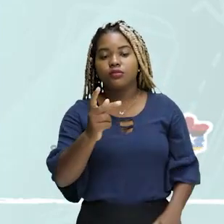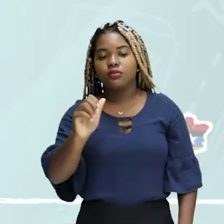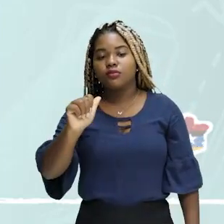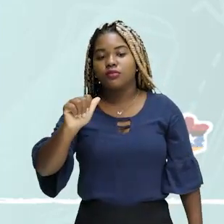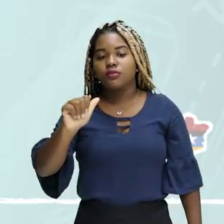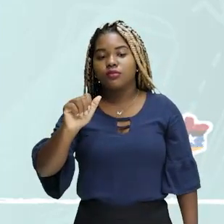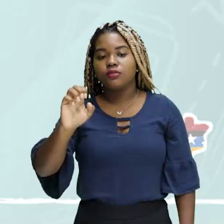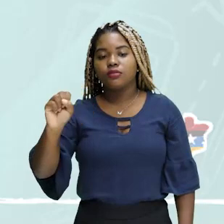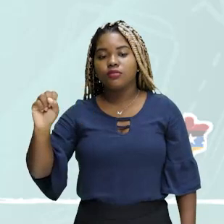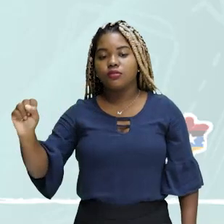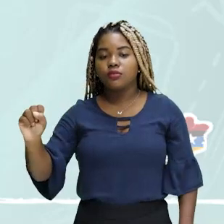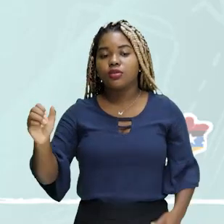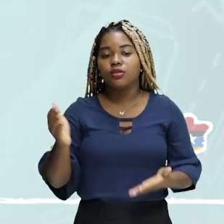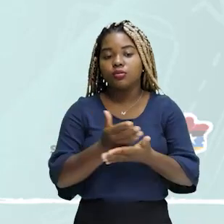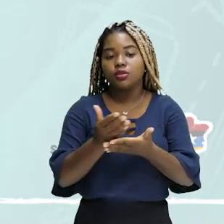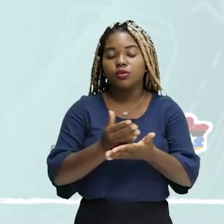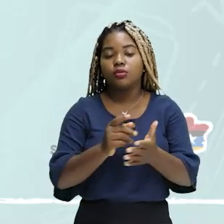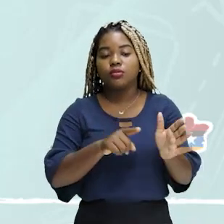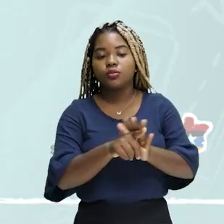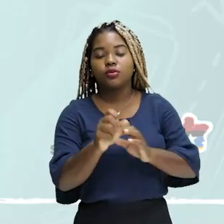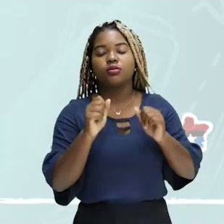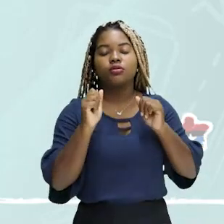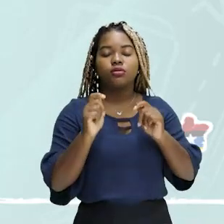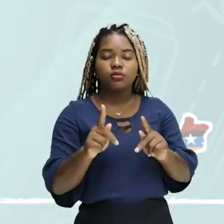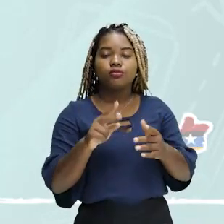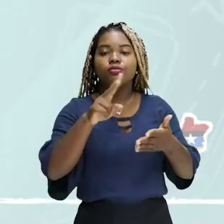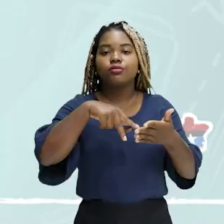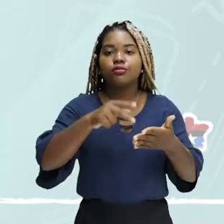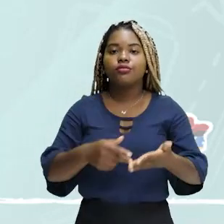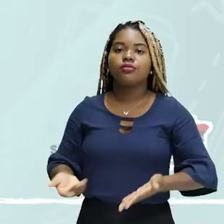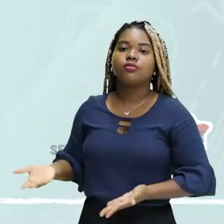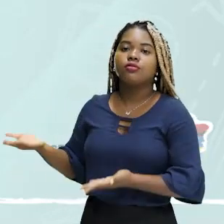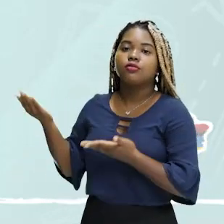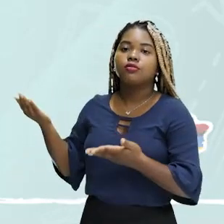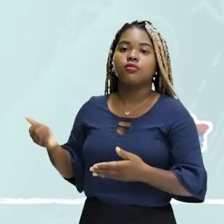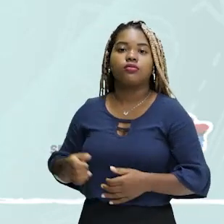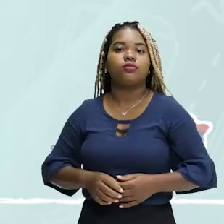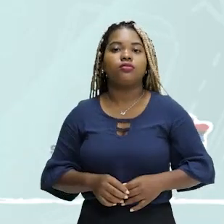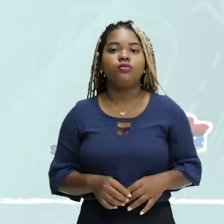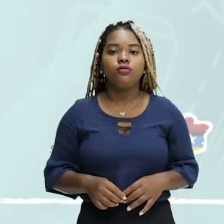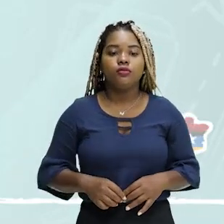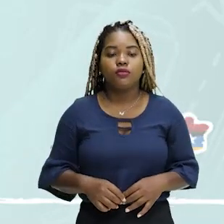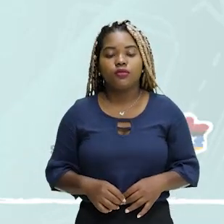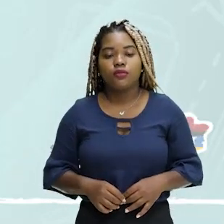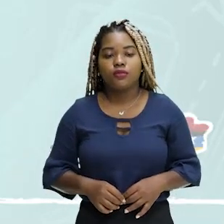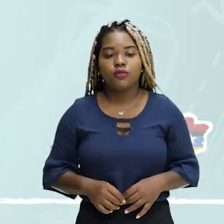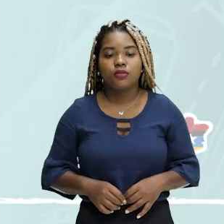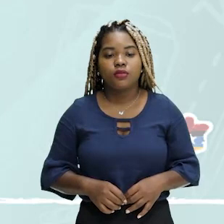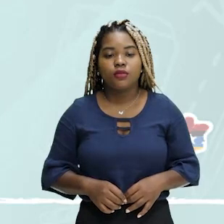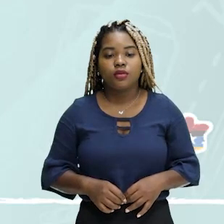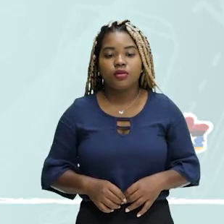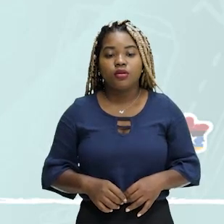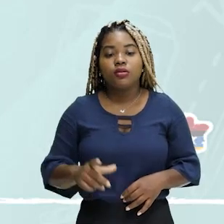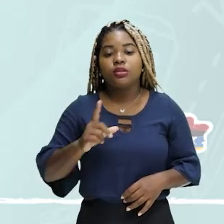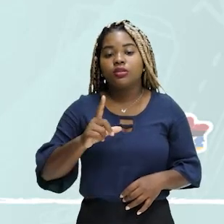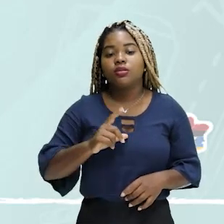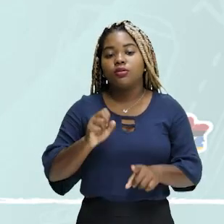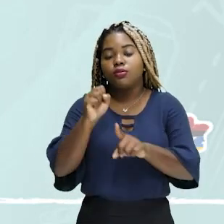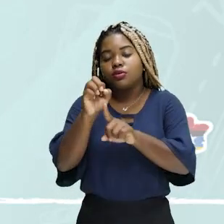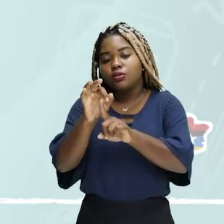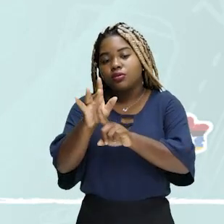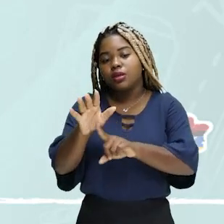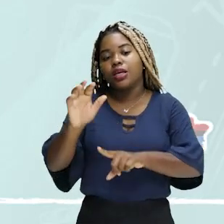algumas questões. Então, acompanhe aqui o enunciado, turma. O acetileno é um gás que,